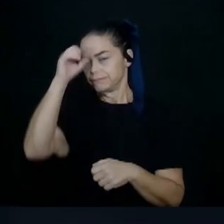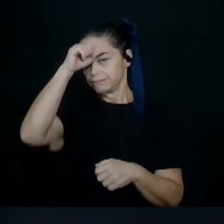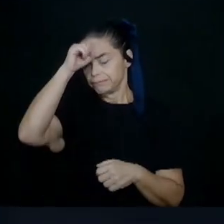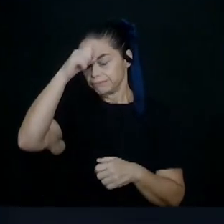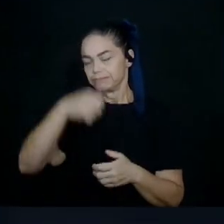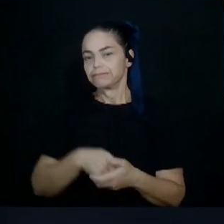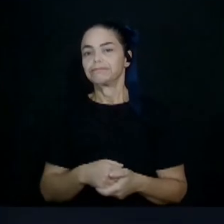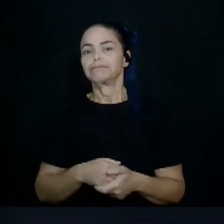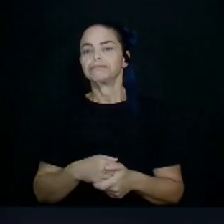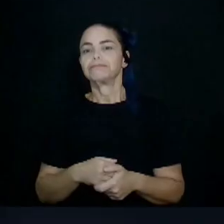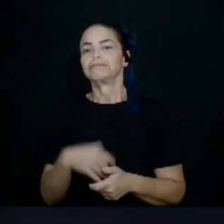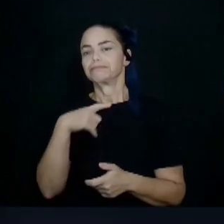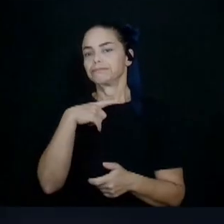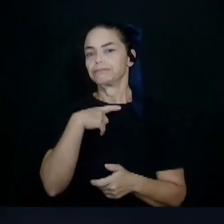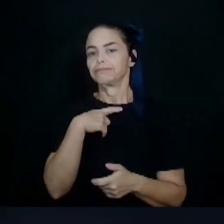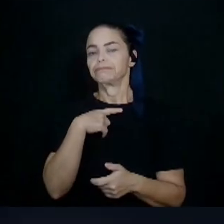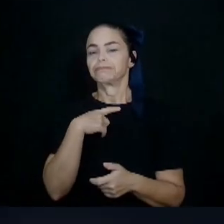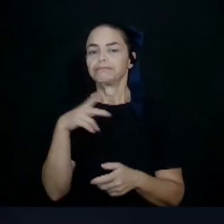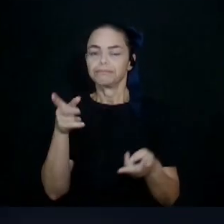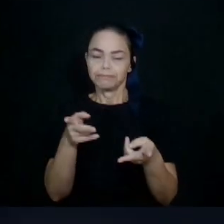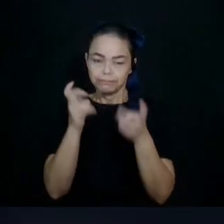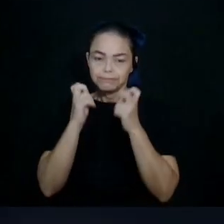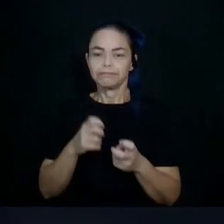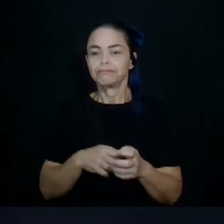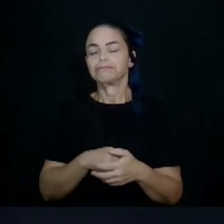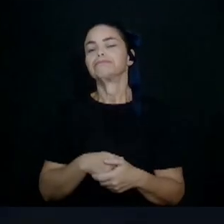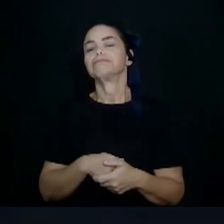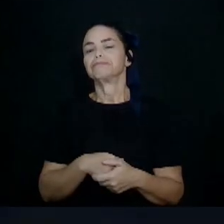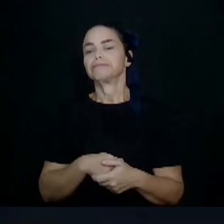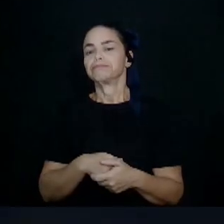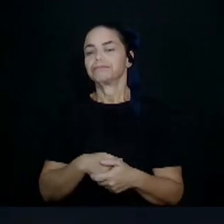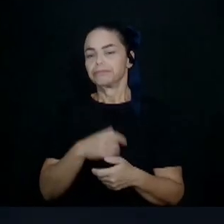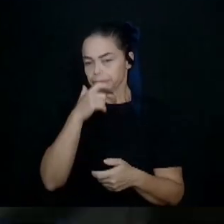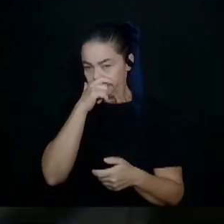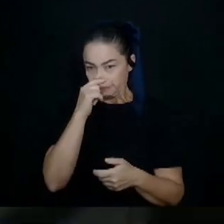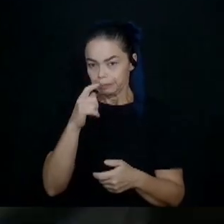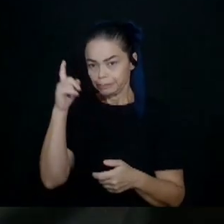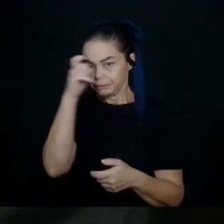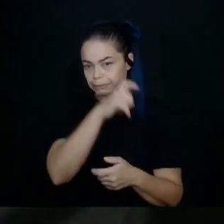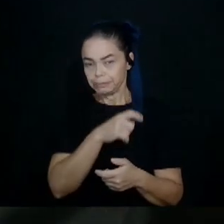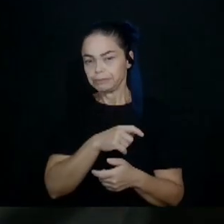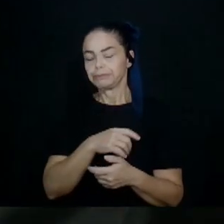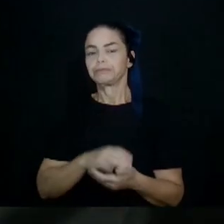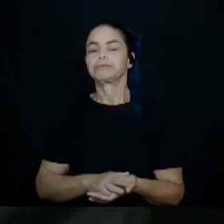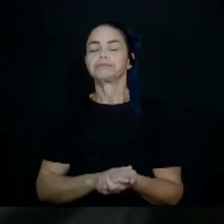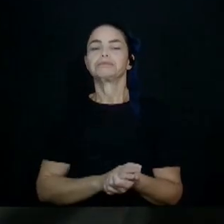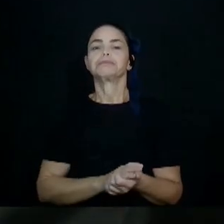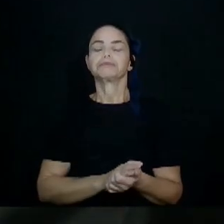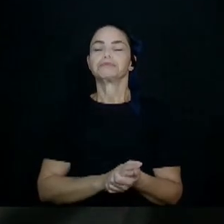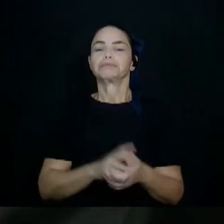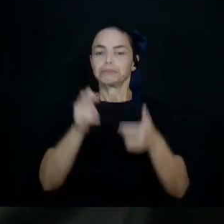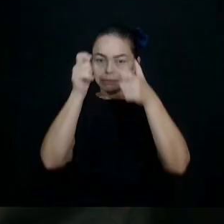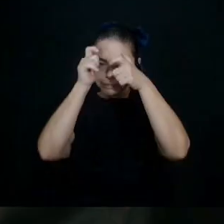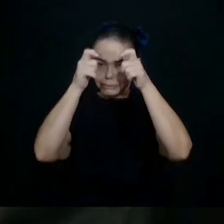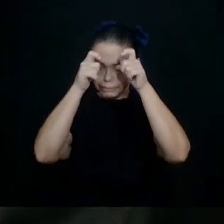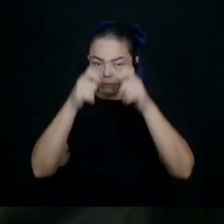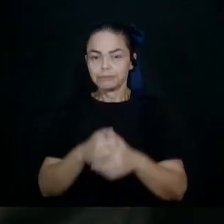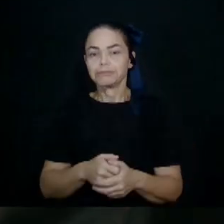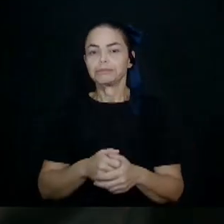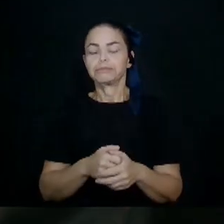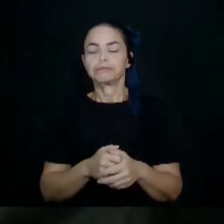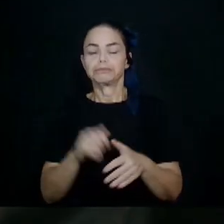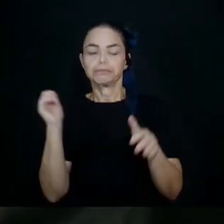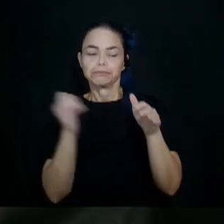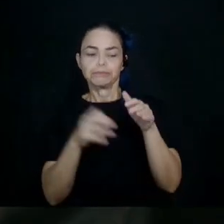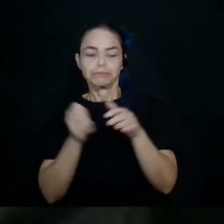a ter uma visão. De repente, é difícil, né? Você olhar nessa questão do transtorno de acumulação, é difícil você